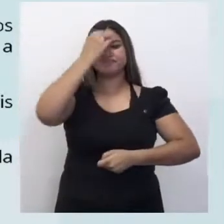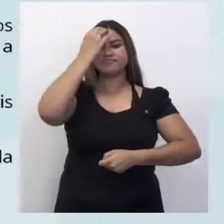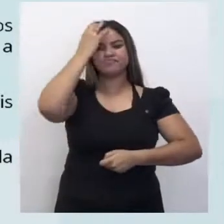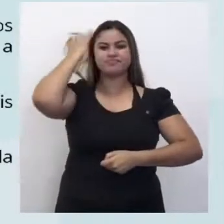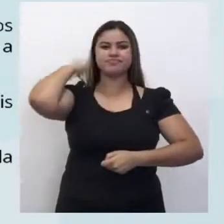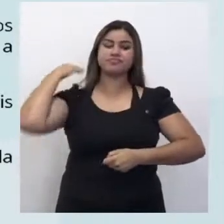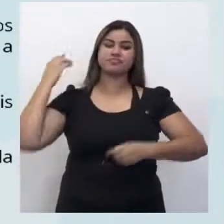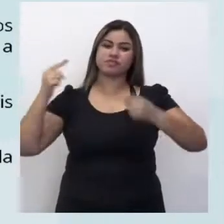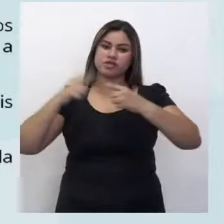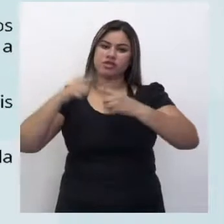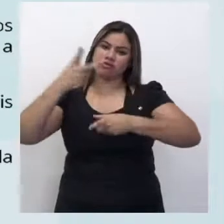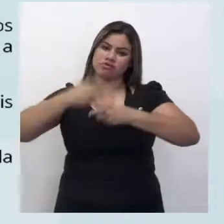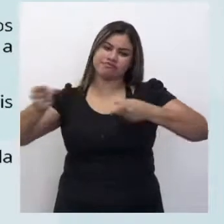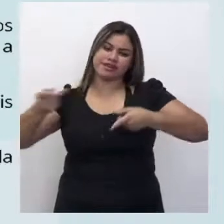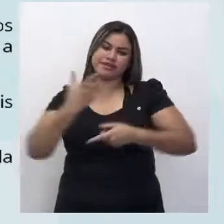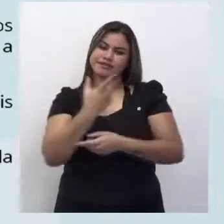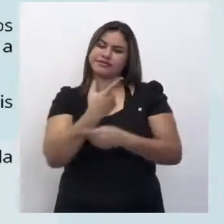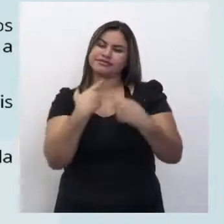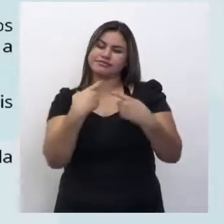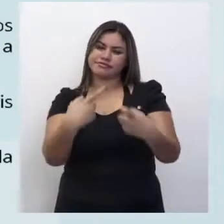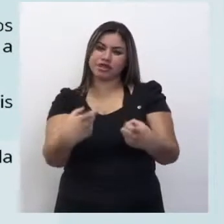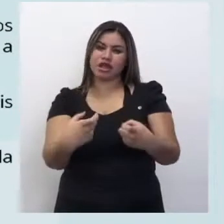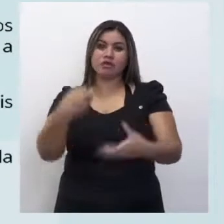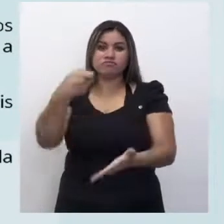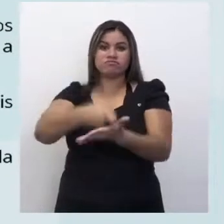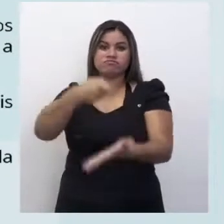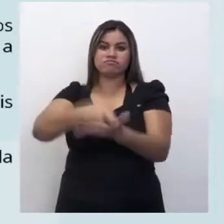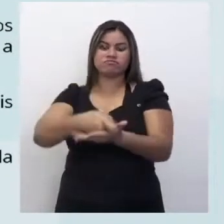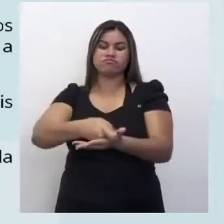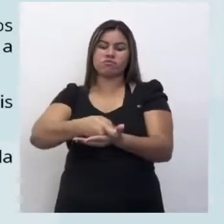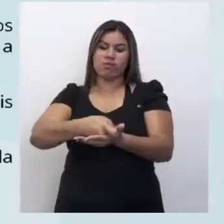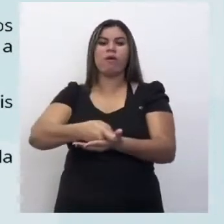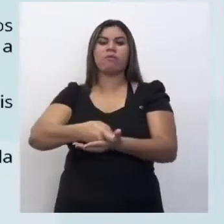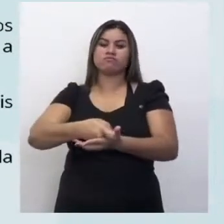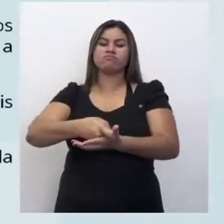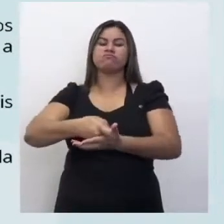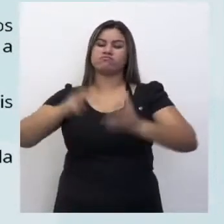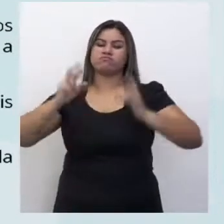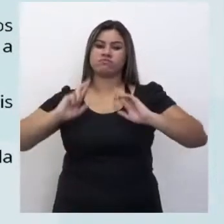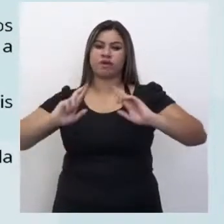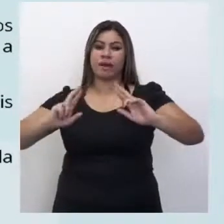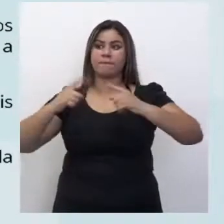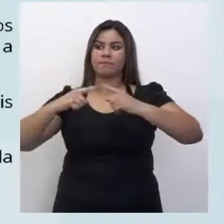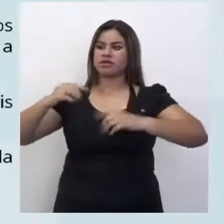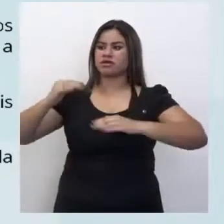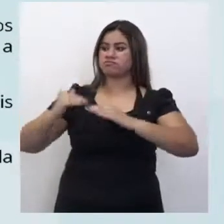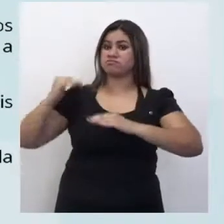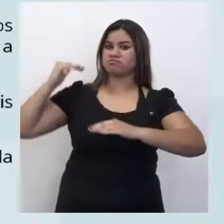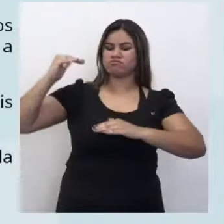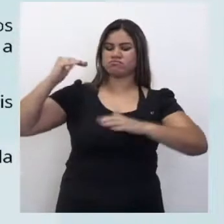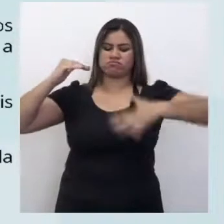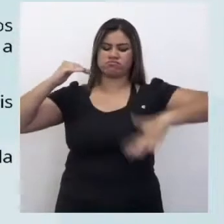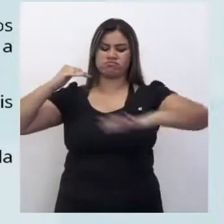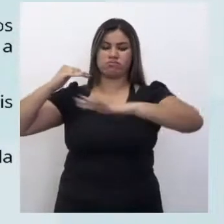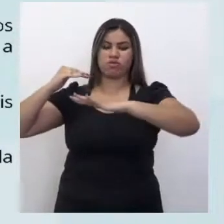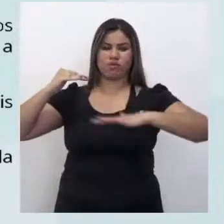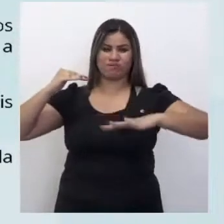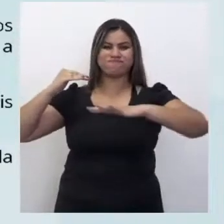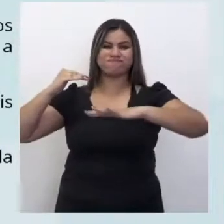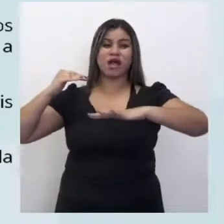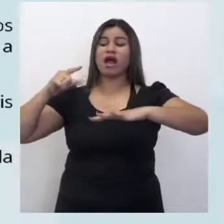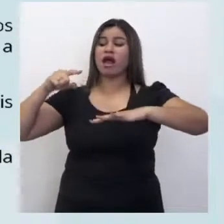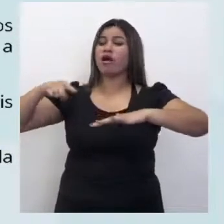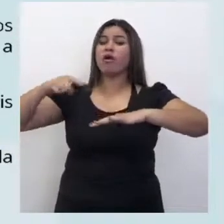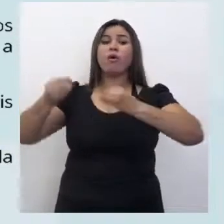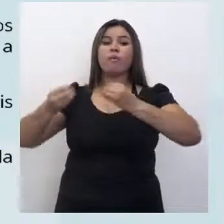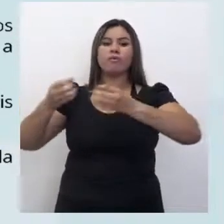própria vitória na Guerra dos 100 Anos e impor aí o respeito entre os demais reinos, esses exércitos começam a ser fomentados